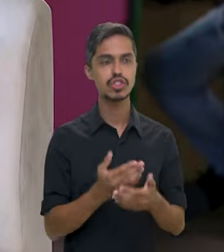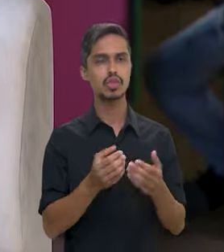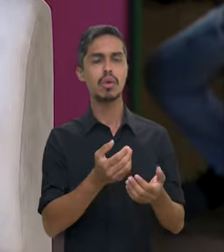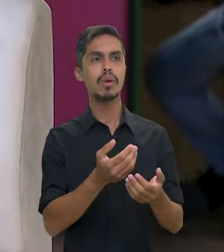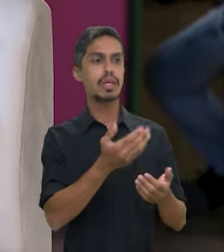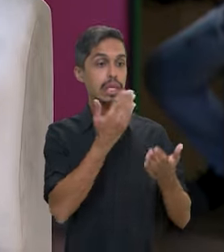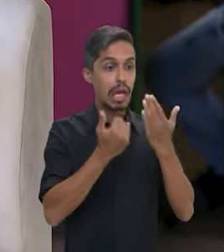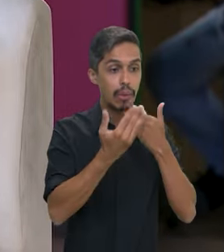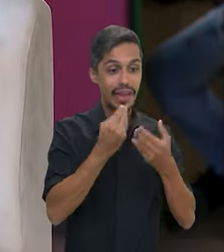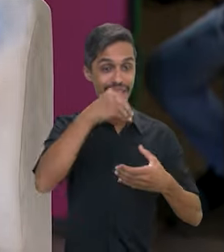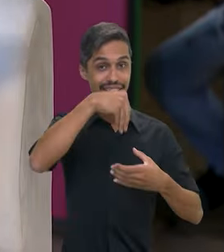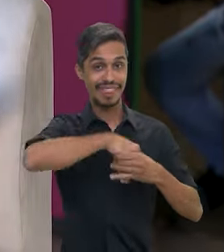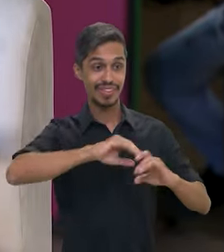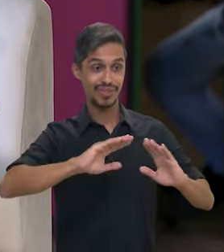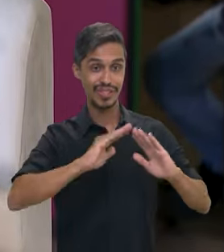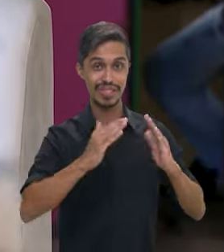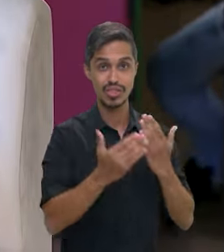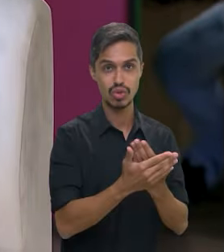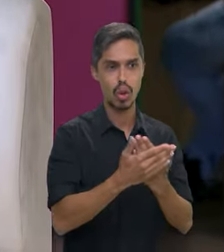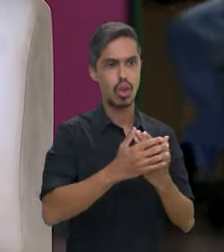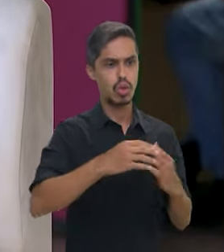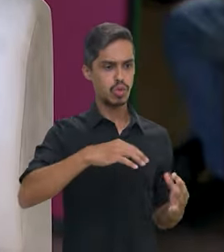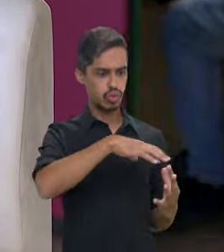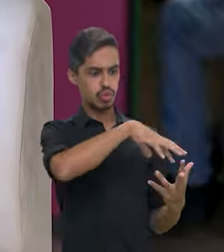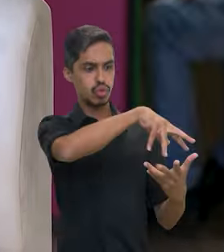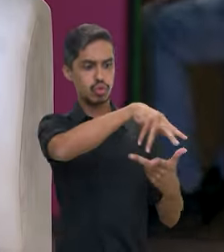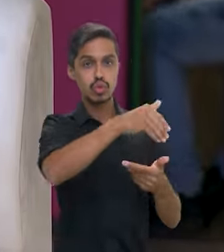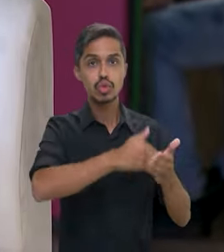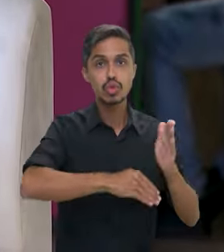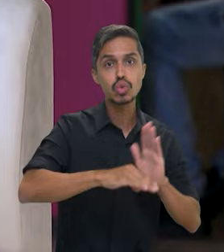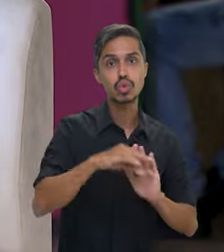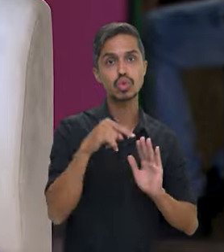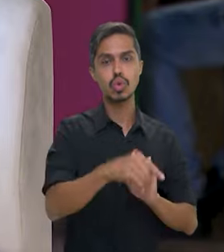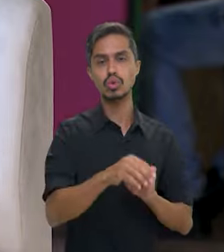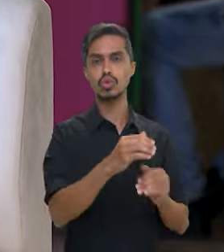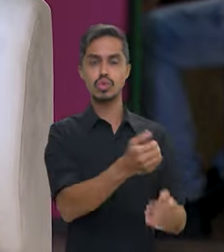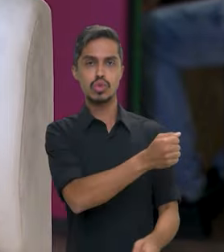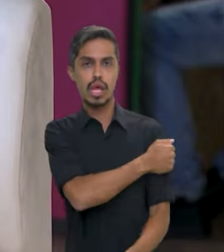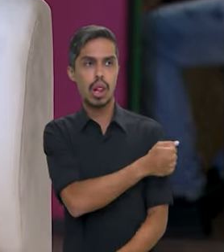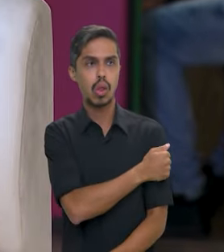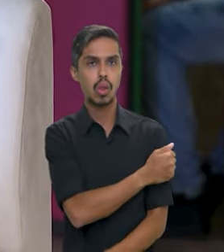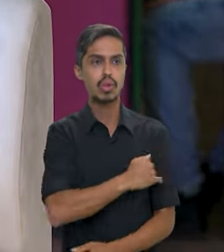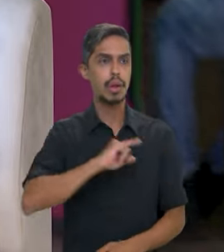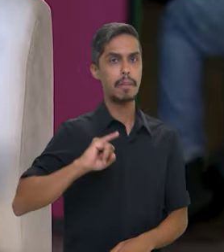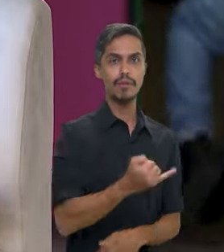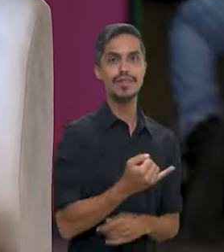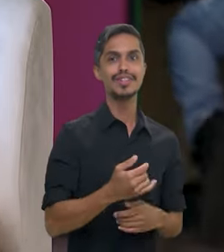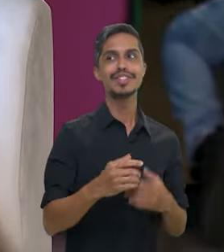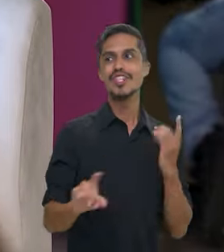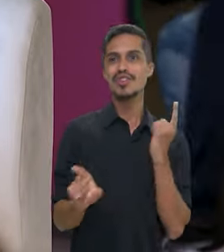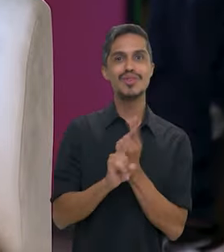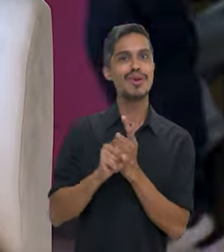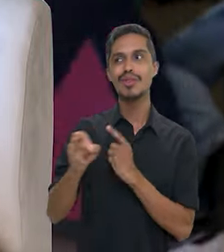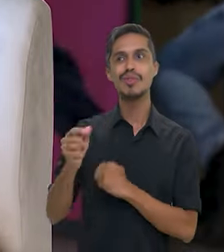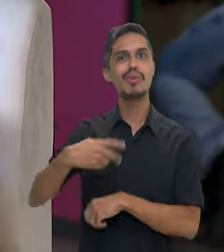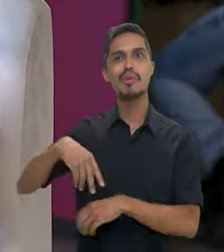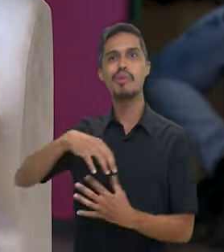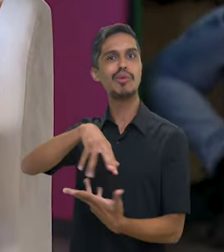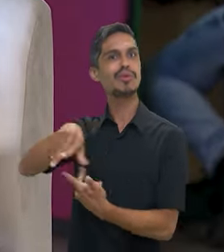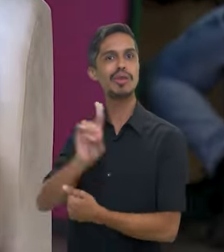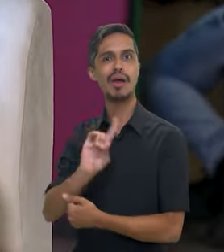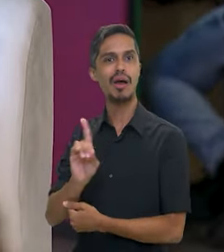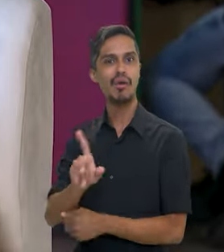nosso de trazer uma alimentação universal para todos os estudantes, isso não é a tônica encontrada no mundo.